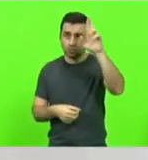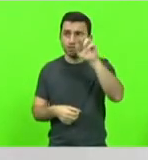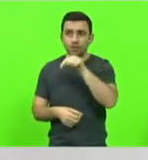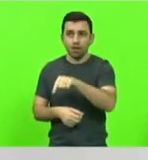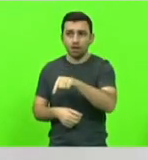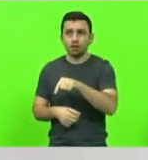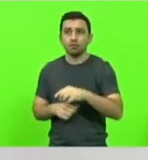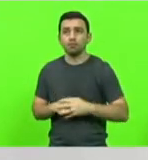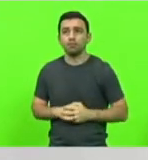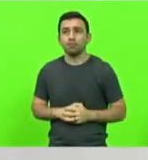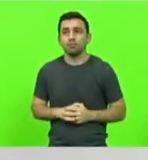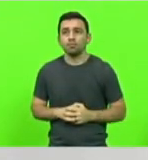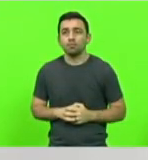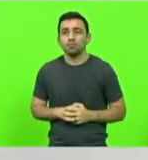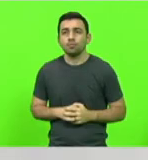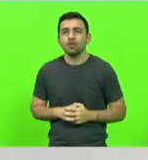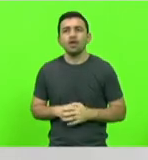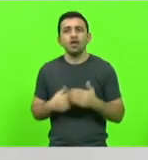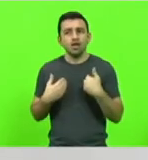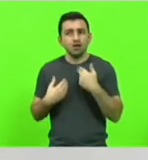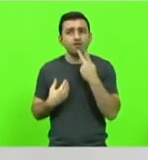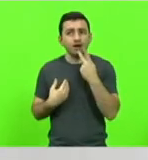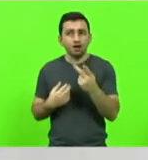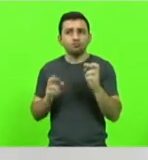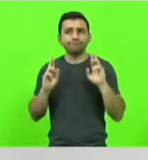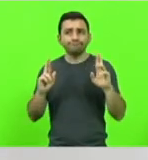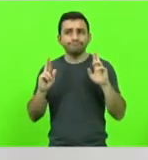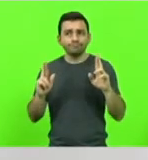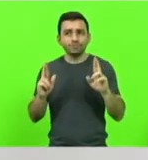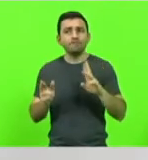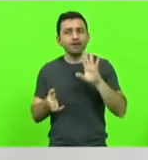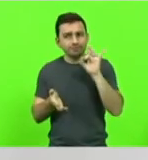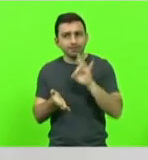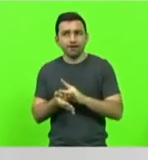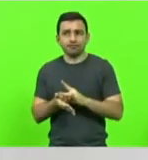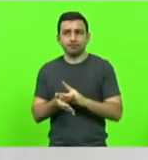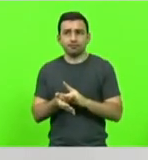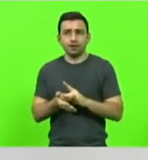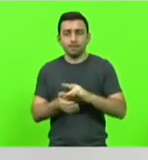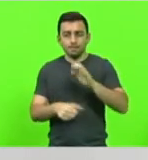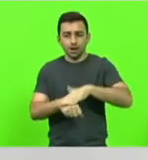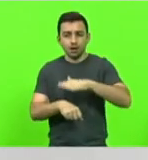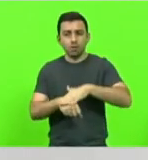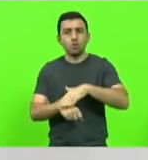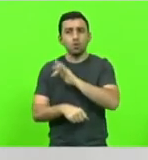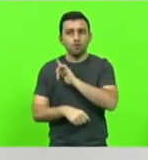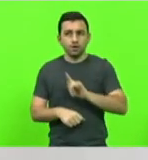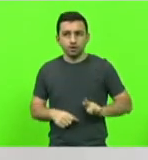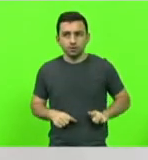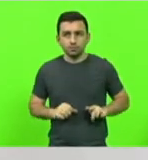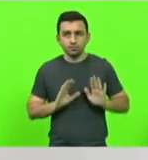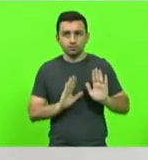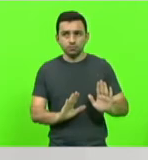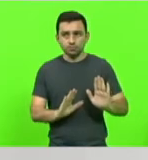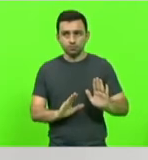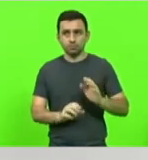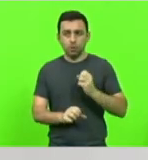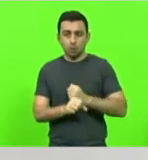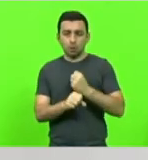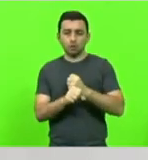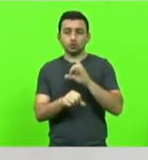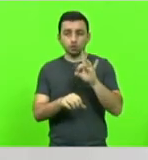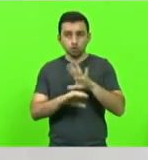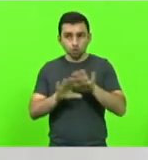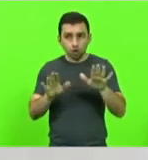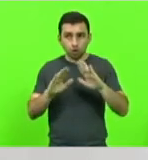corrigidos. Por isso que eu até faço uma grande torcida para que ele realmente fique sob o poder do governo, não para construir somente hospitais,